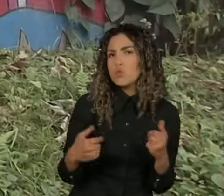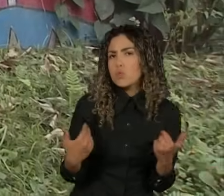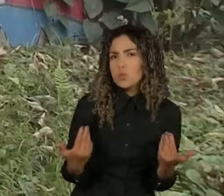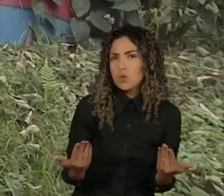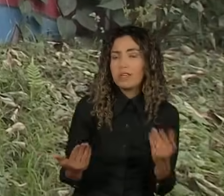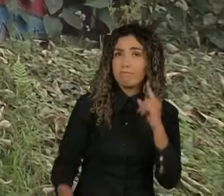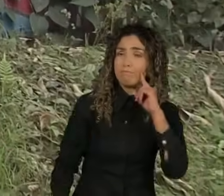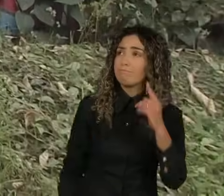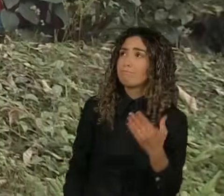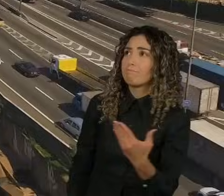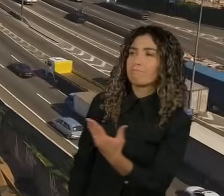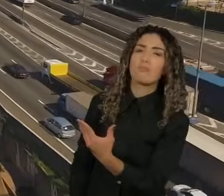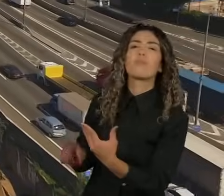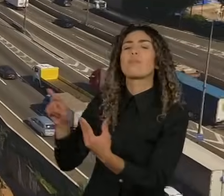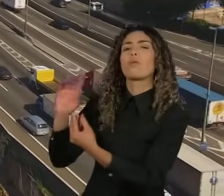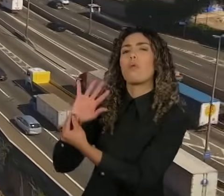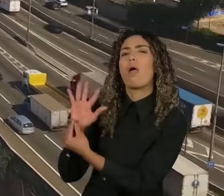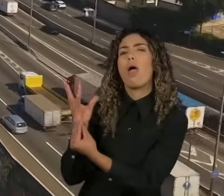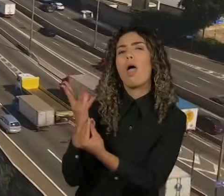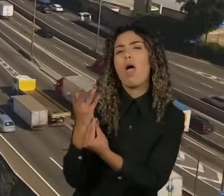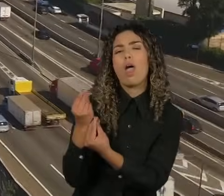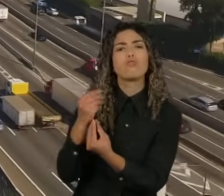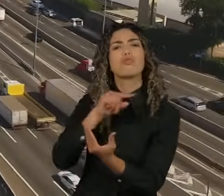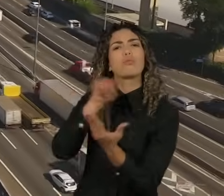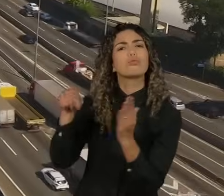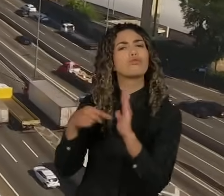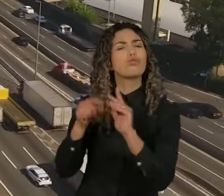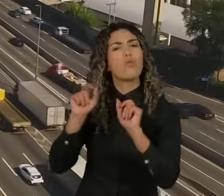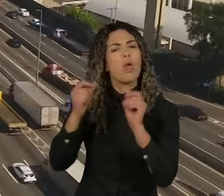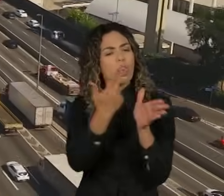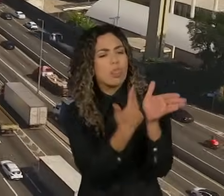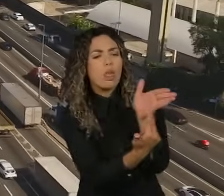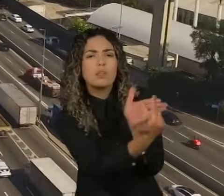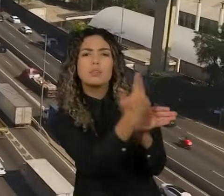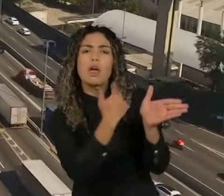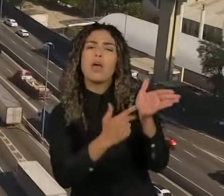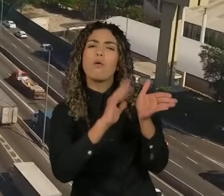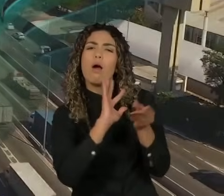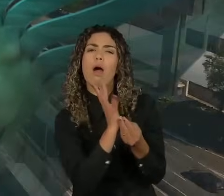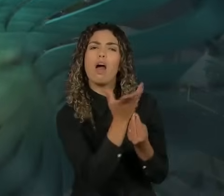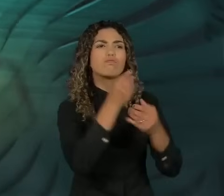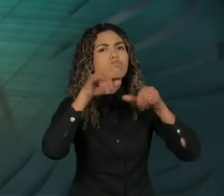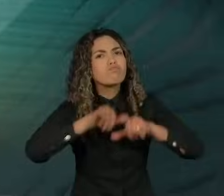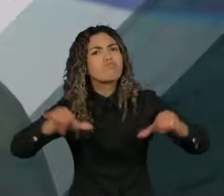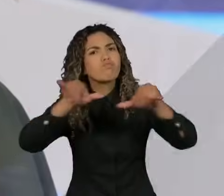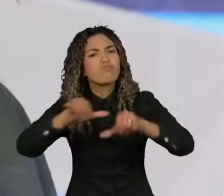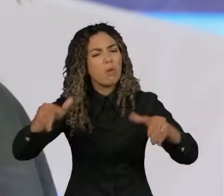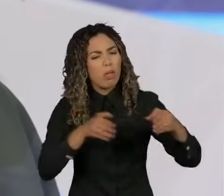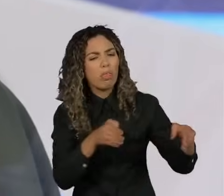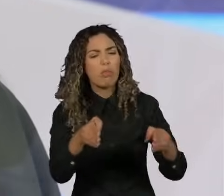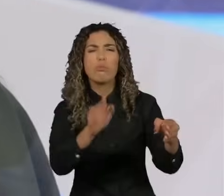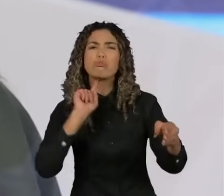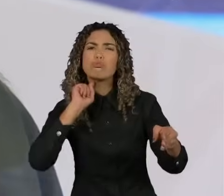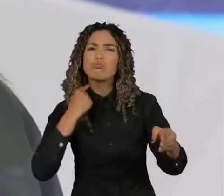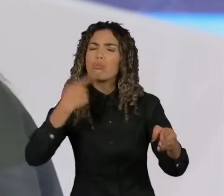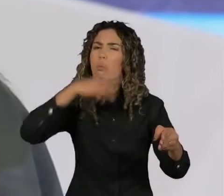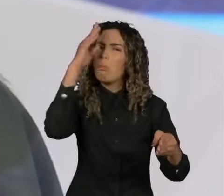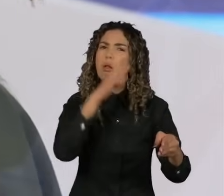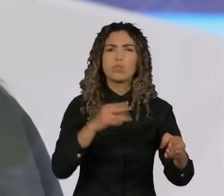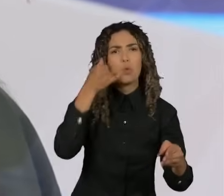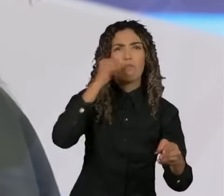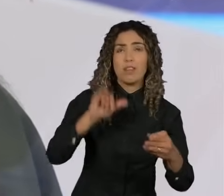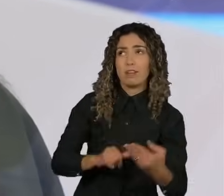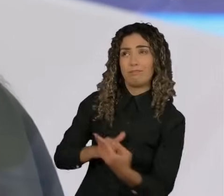A arte como aliada do Manifesto pela Recuperação dos Rios Brasileiros. A líder Chai